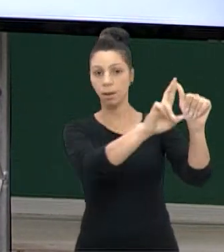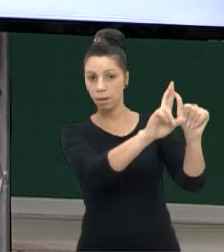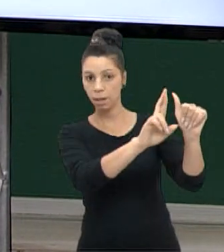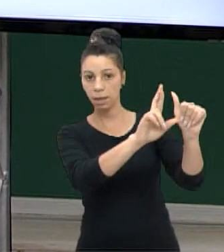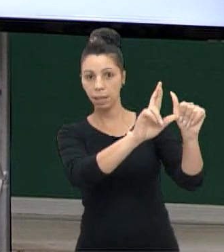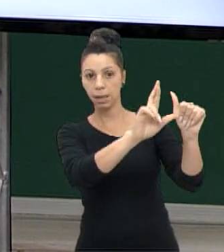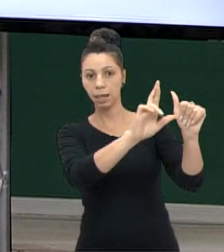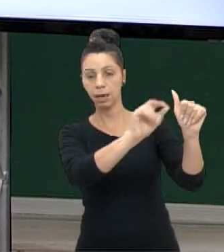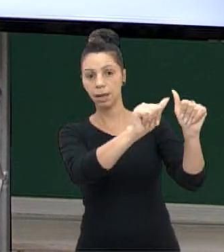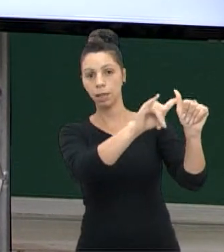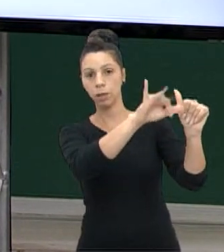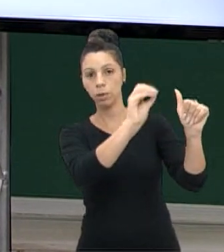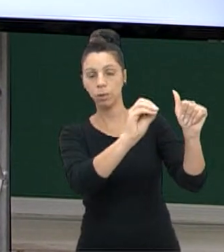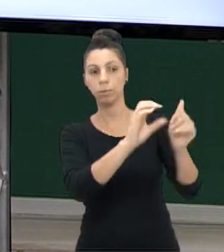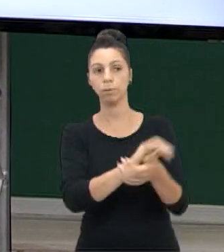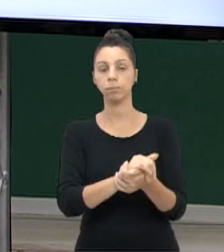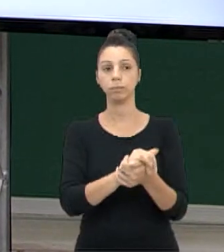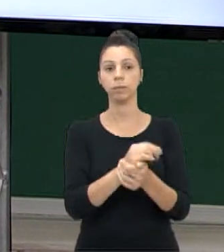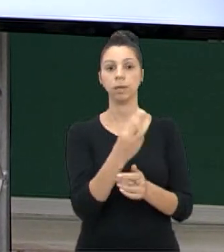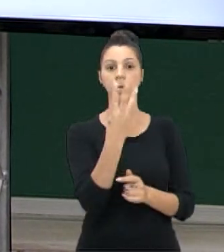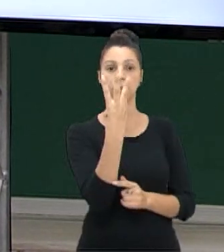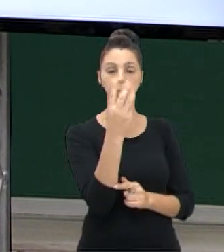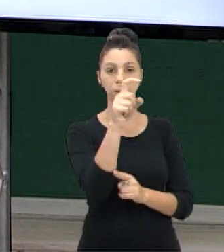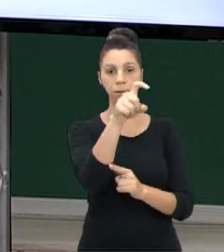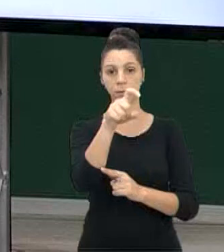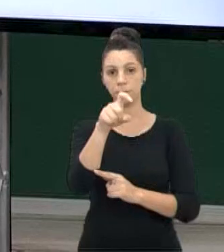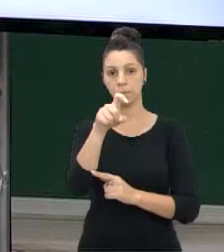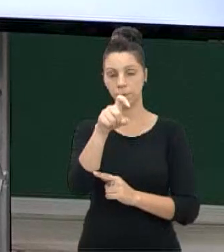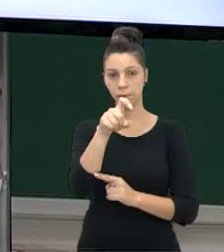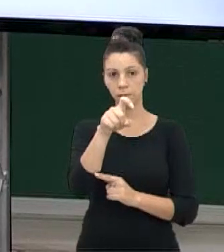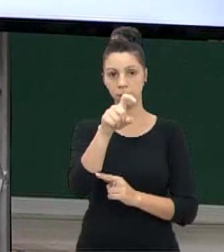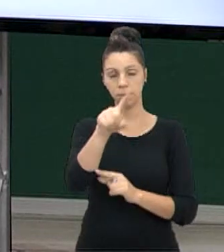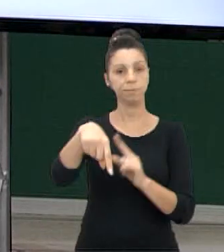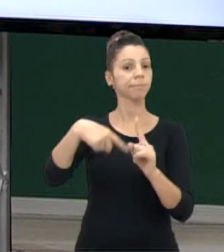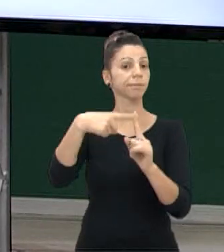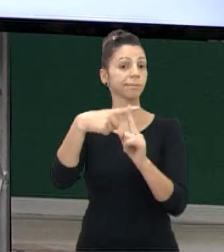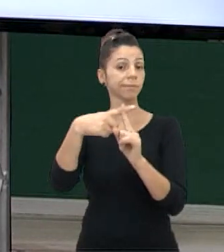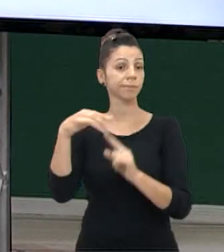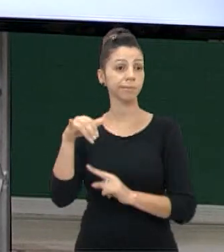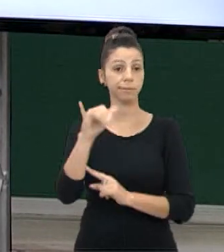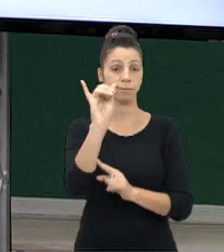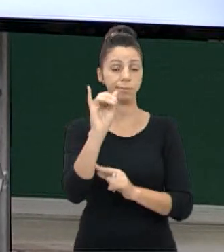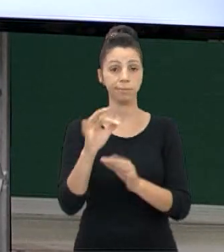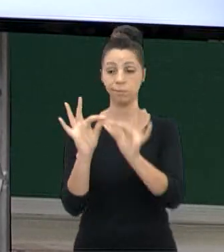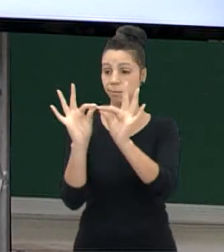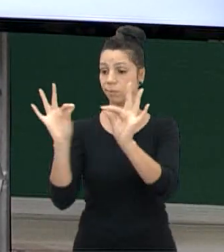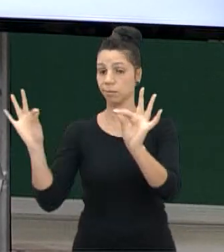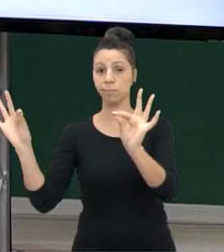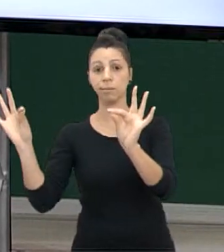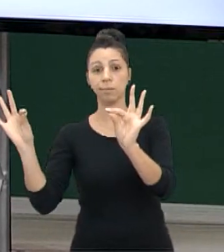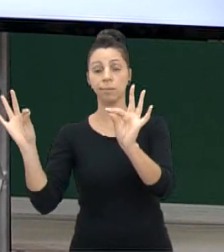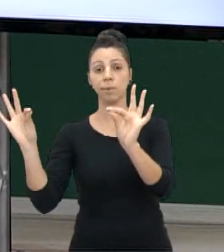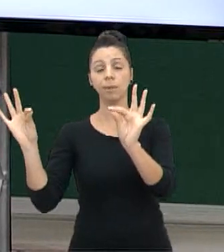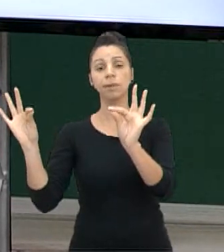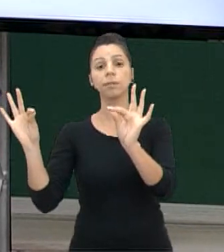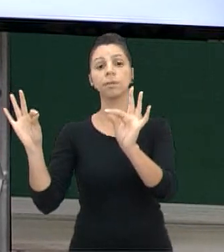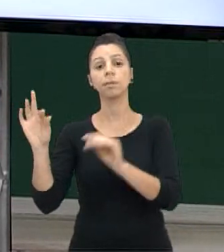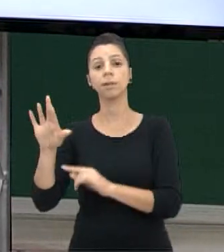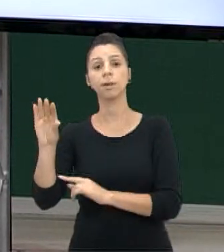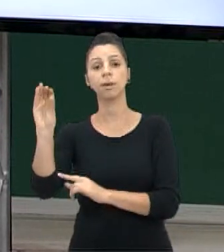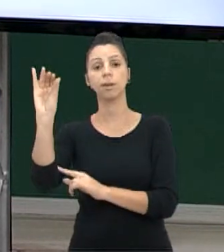A é 3x mais y. O raio B da circunferência B é 2x mais